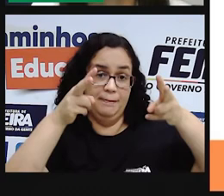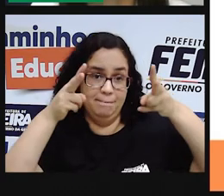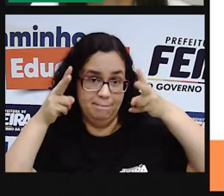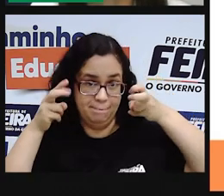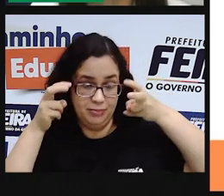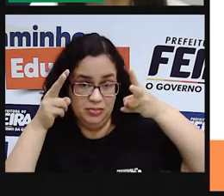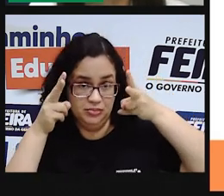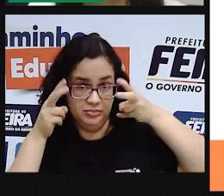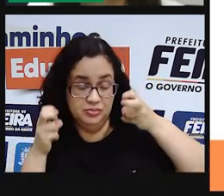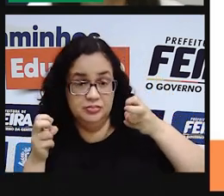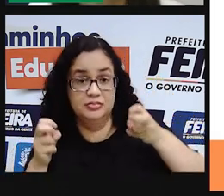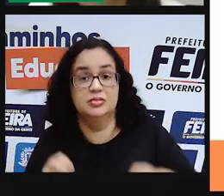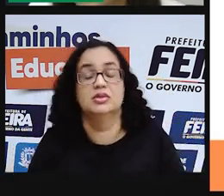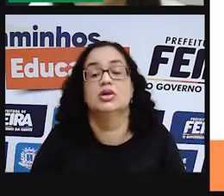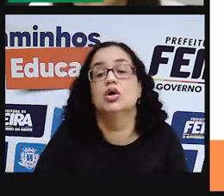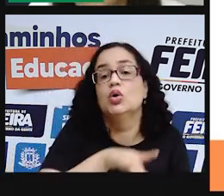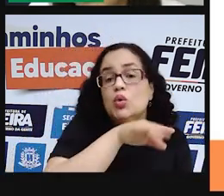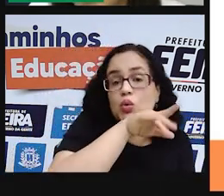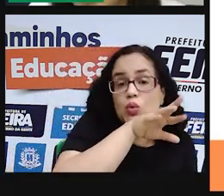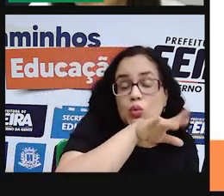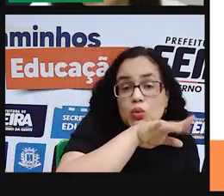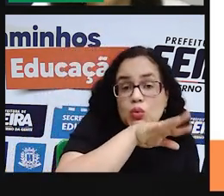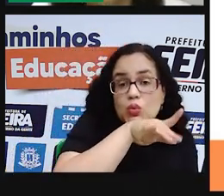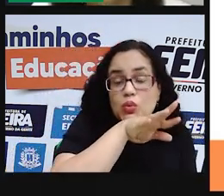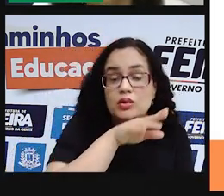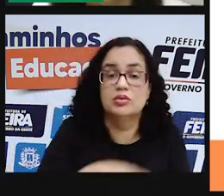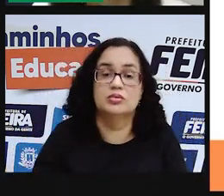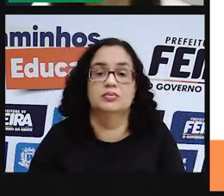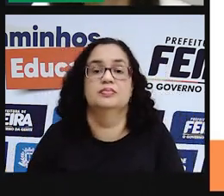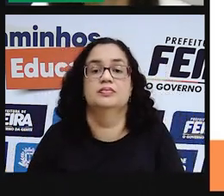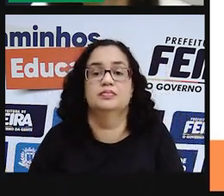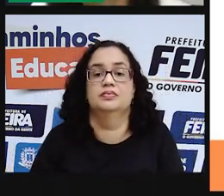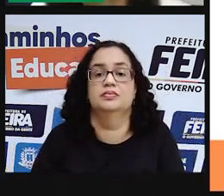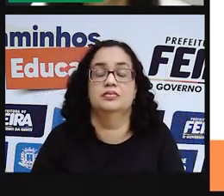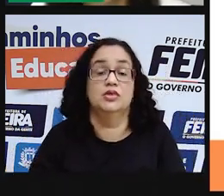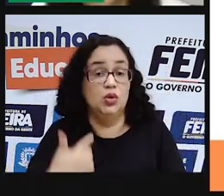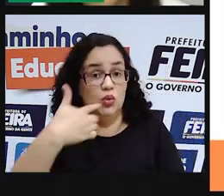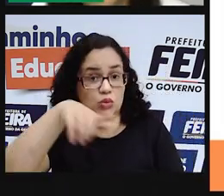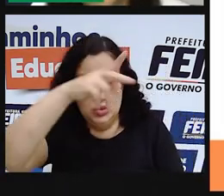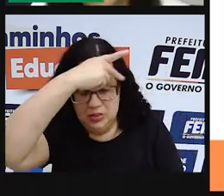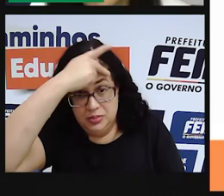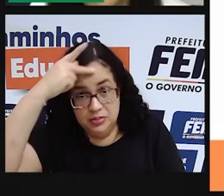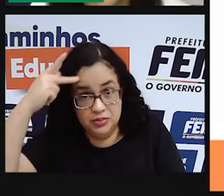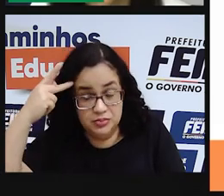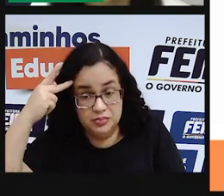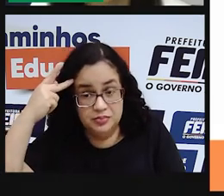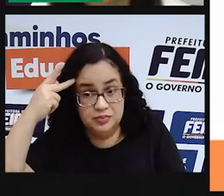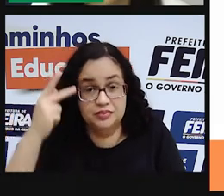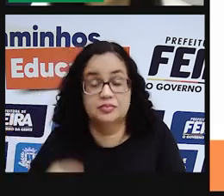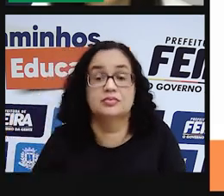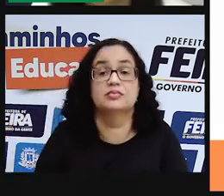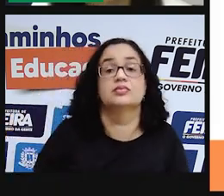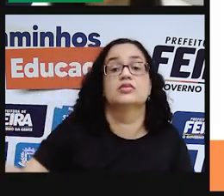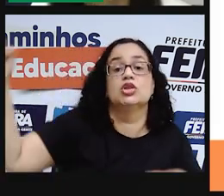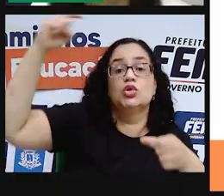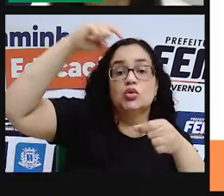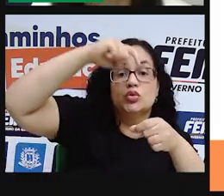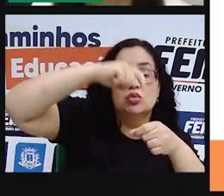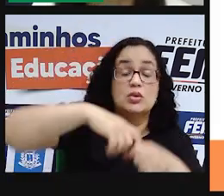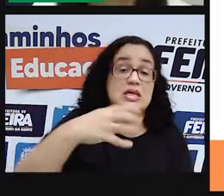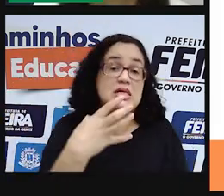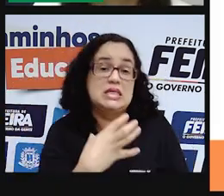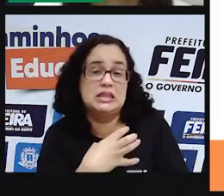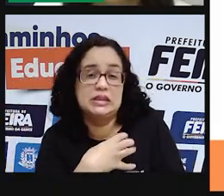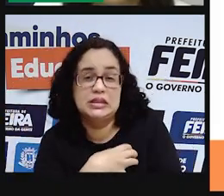que aquilo não está lhe prejudicando diretamente, mas está prejudicando outra pessoa. E aí a gente volta aí para o